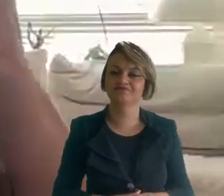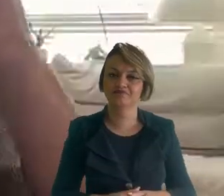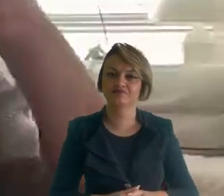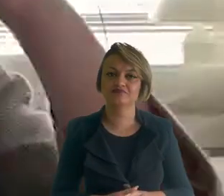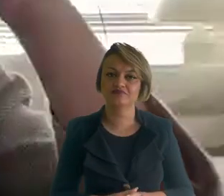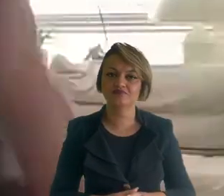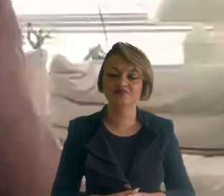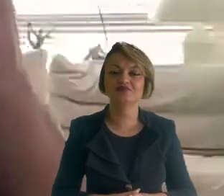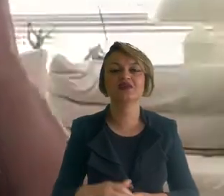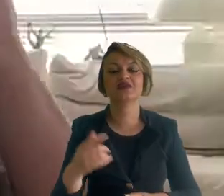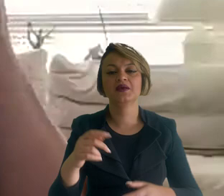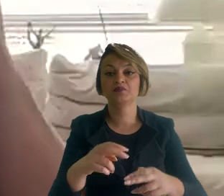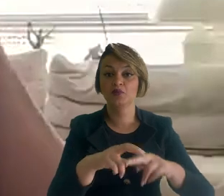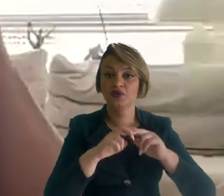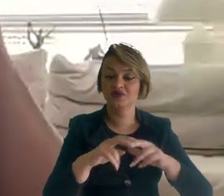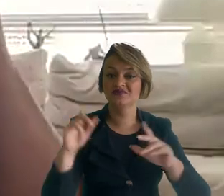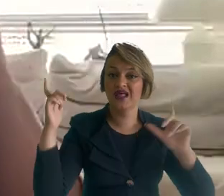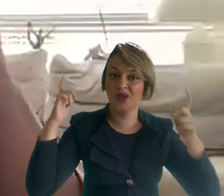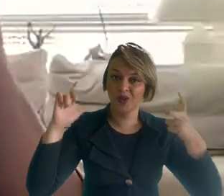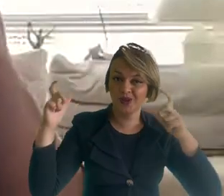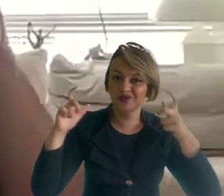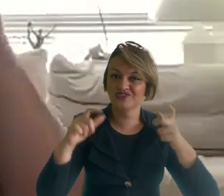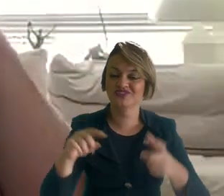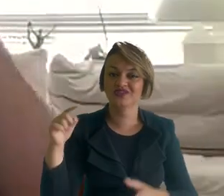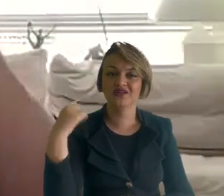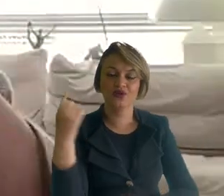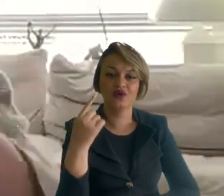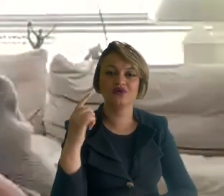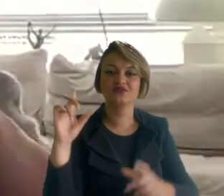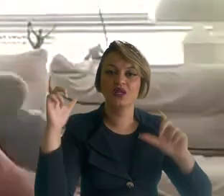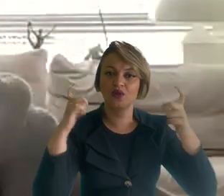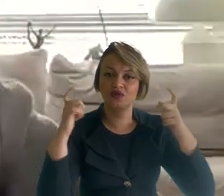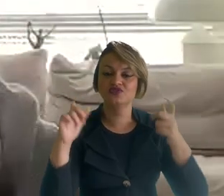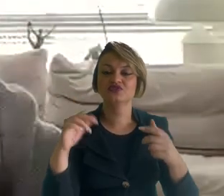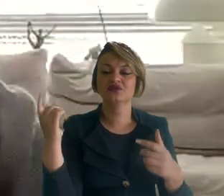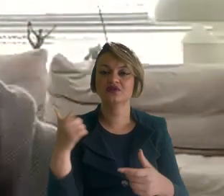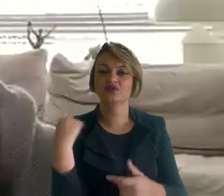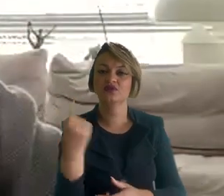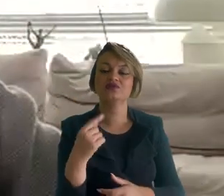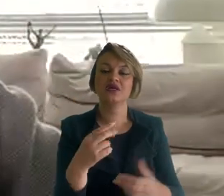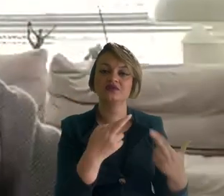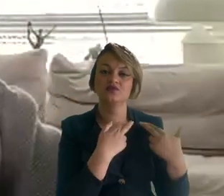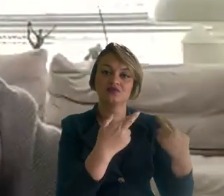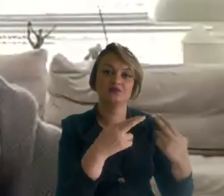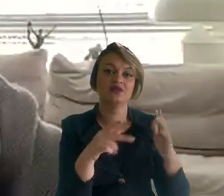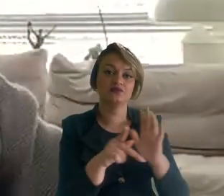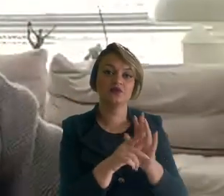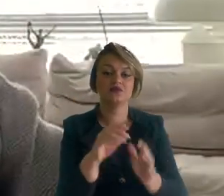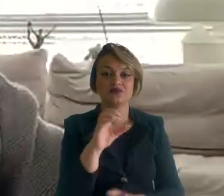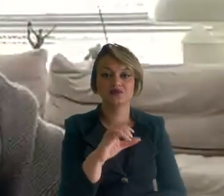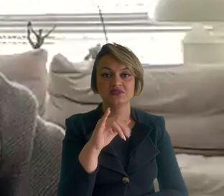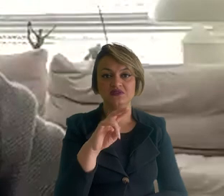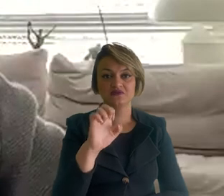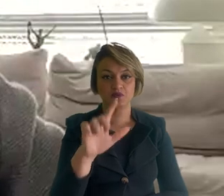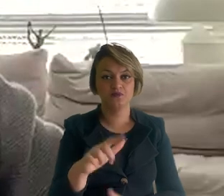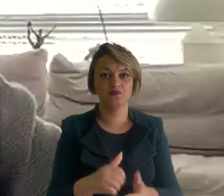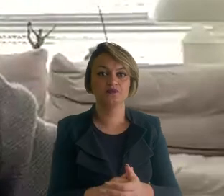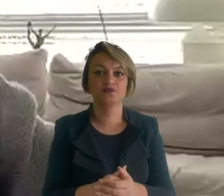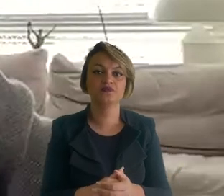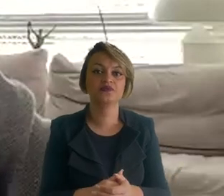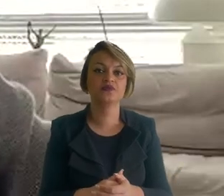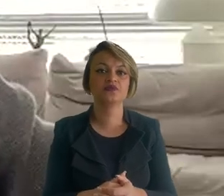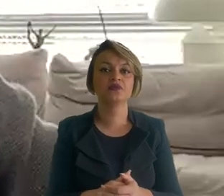razoavelmente dentro da nossa lógica Latina a responsabilidade civil durante